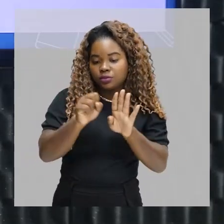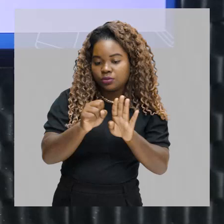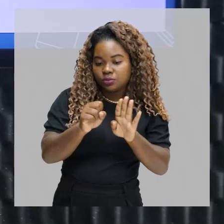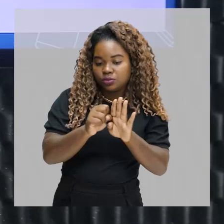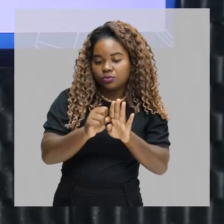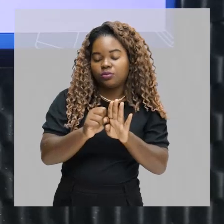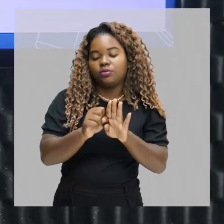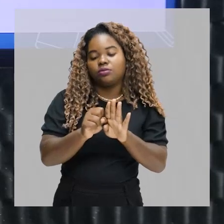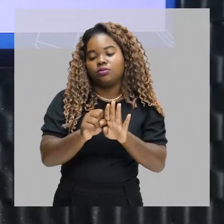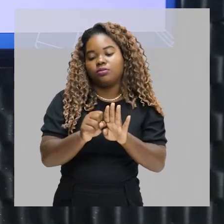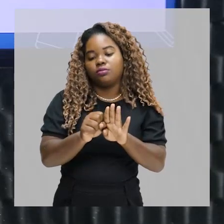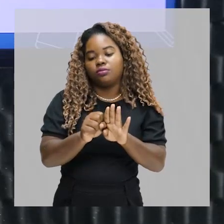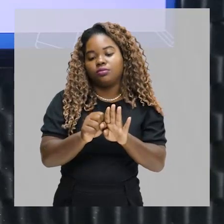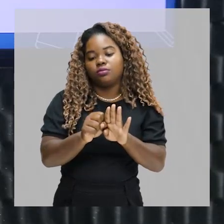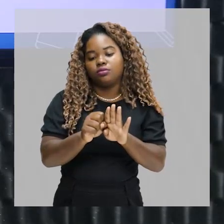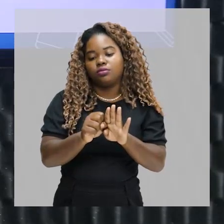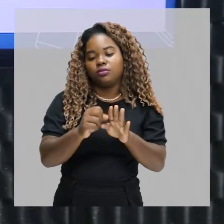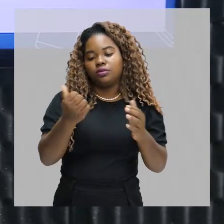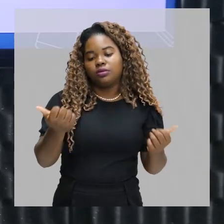é